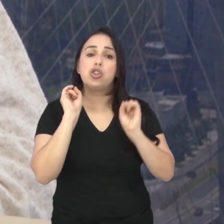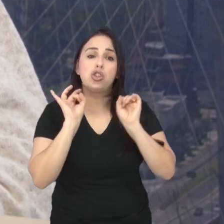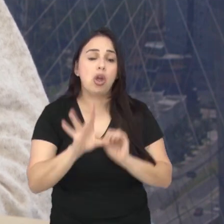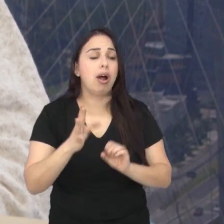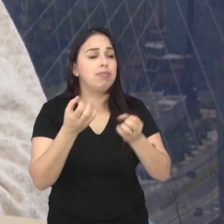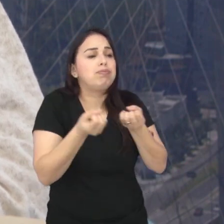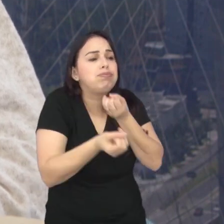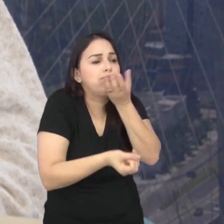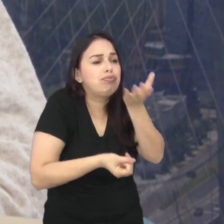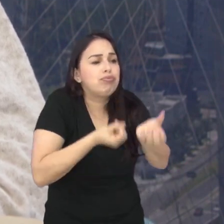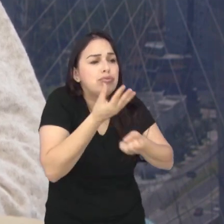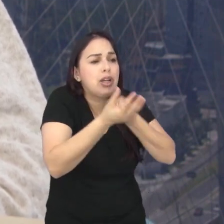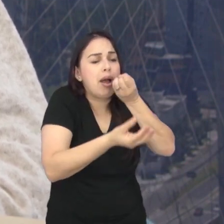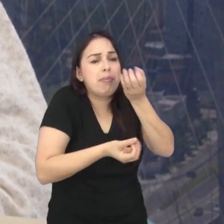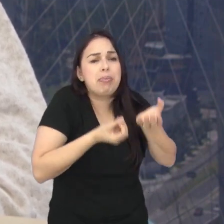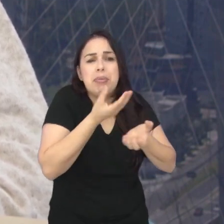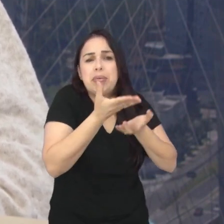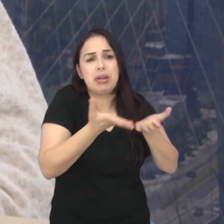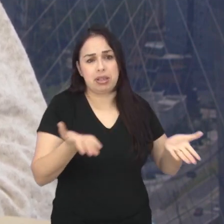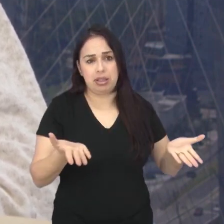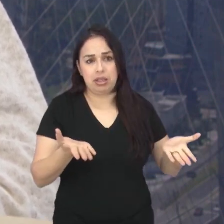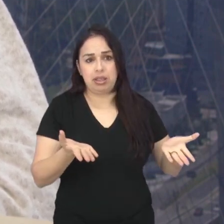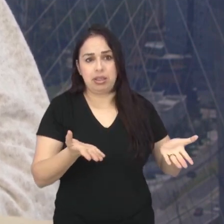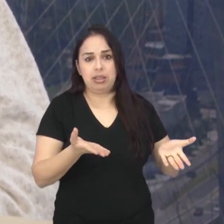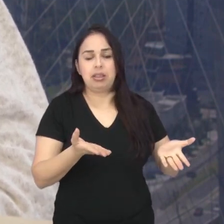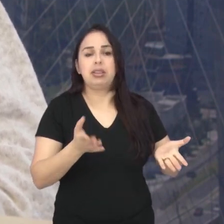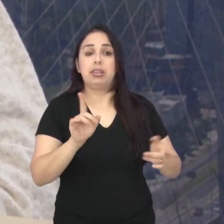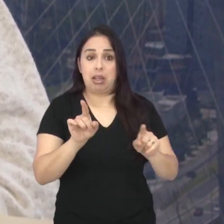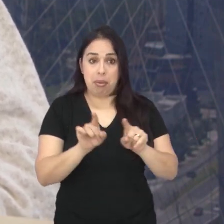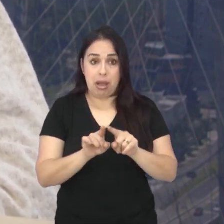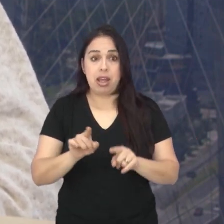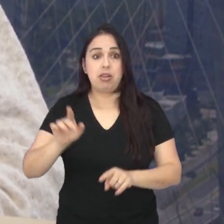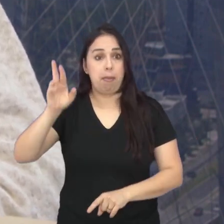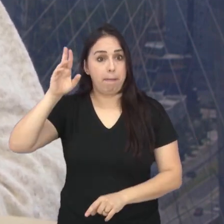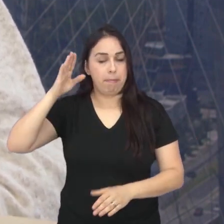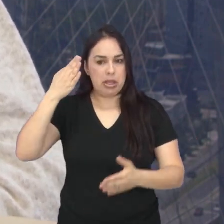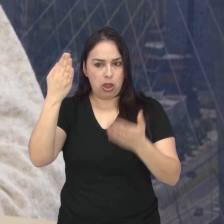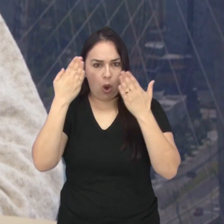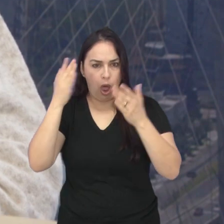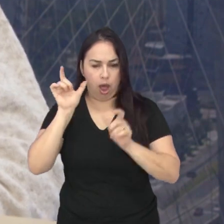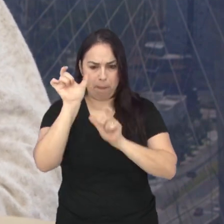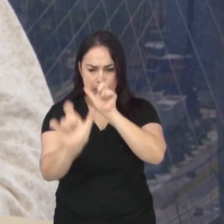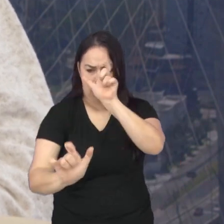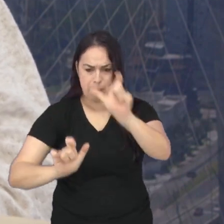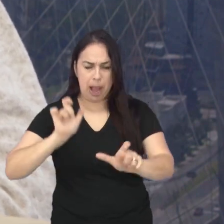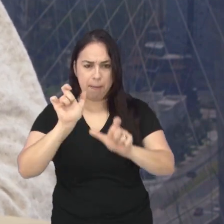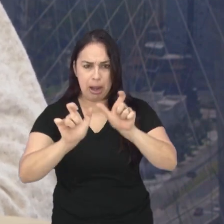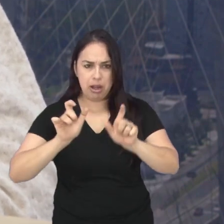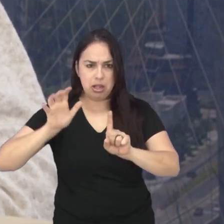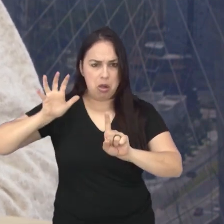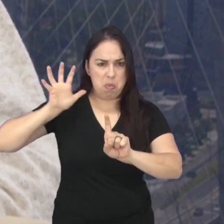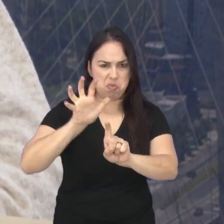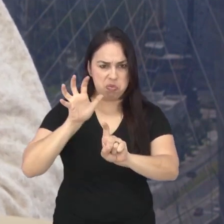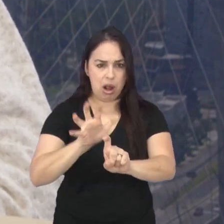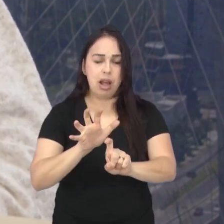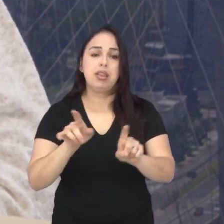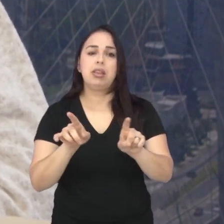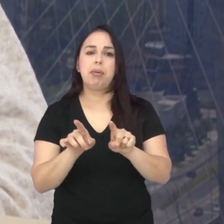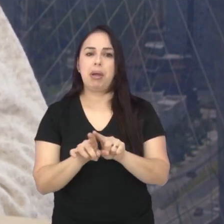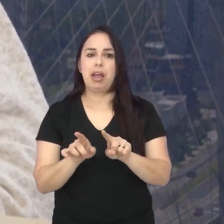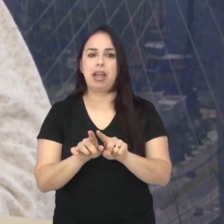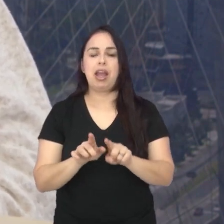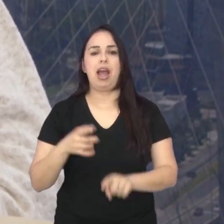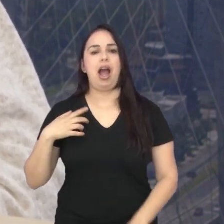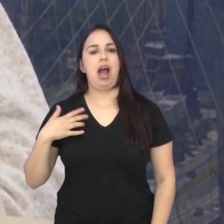falar qual que é a situação de risco que elas estão vivendo, inclusive o risco psicológico, o risco moral e a violência patrimonial, que